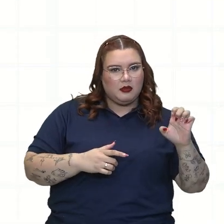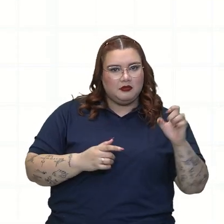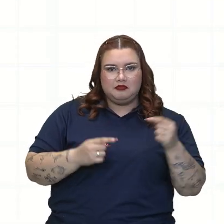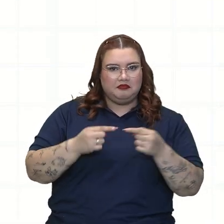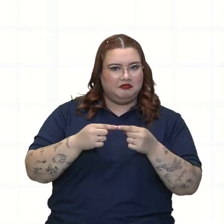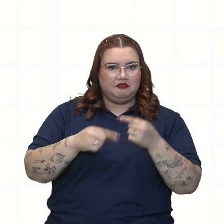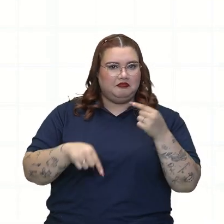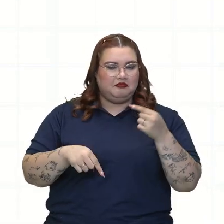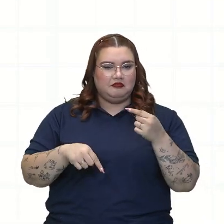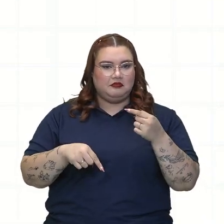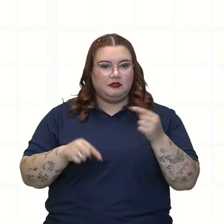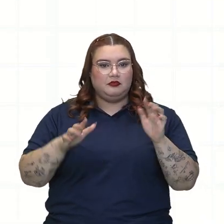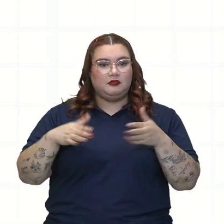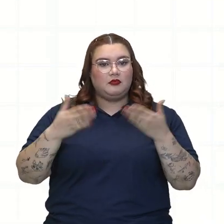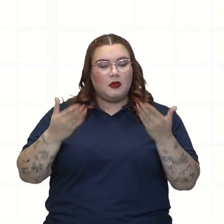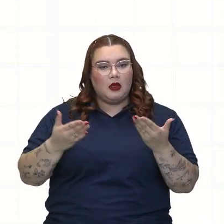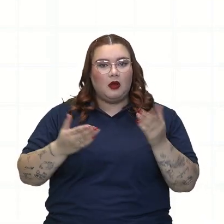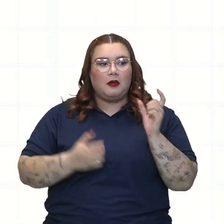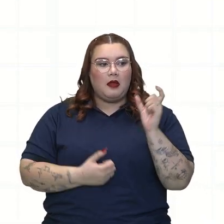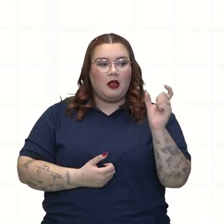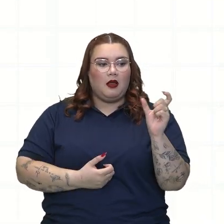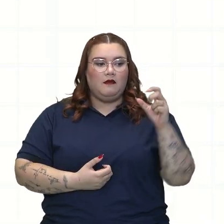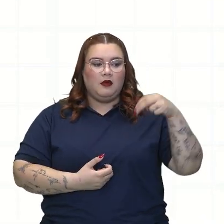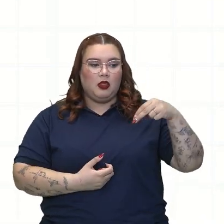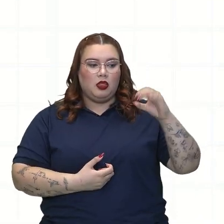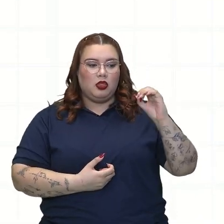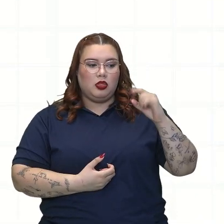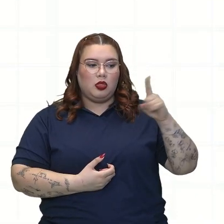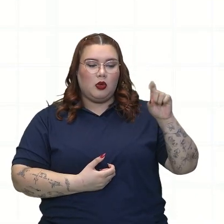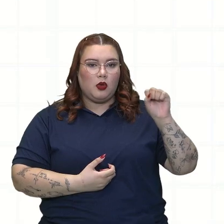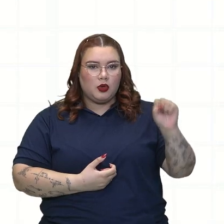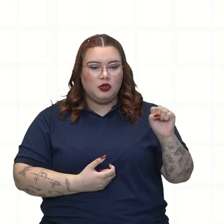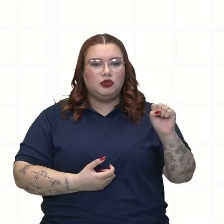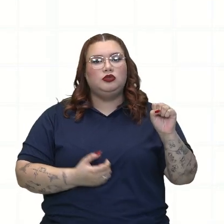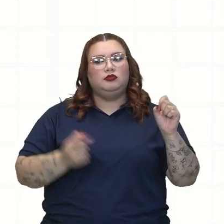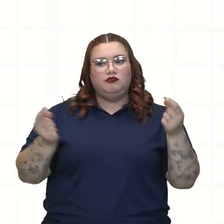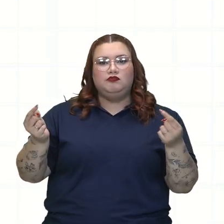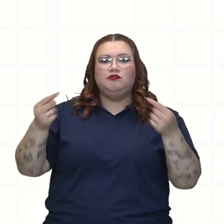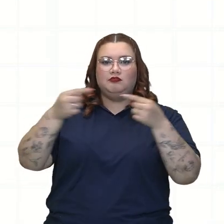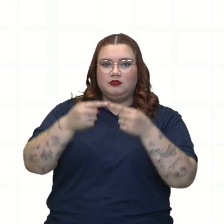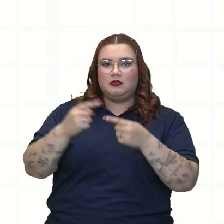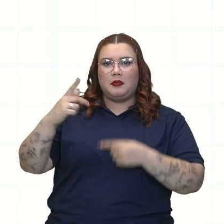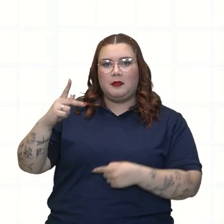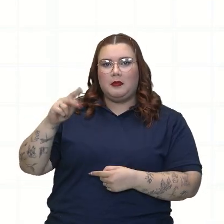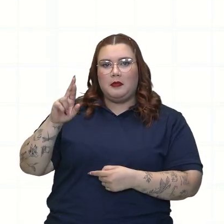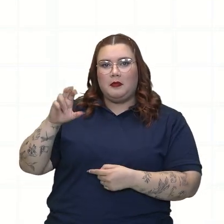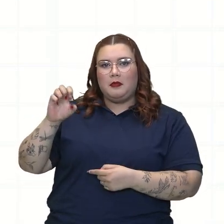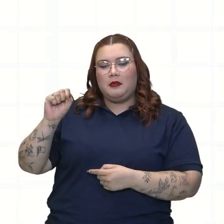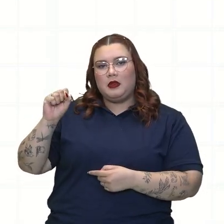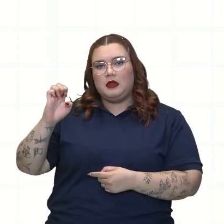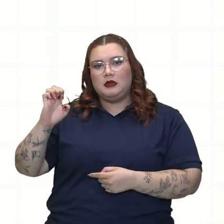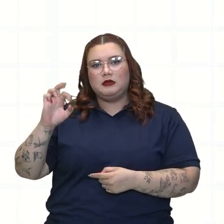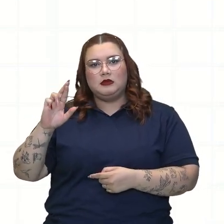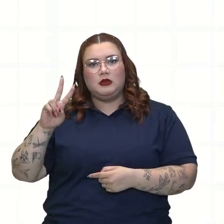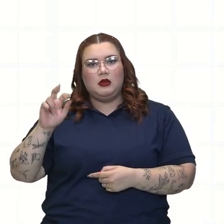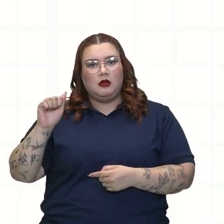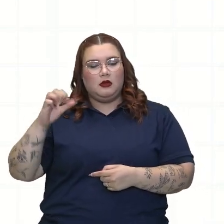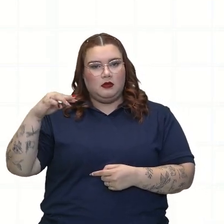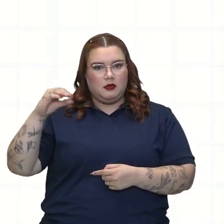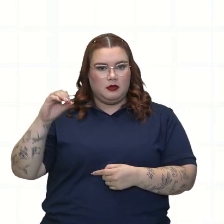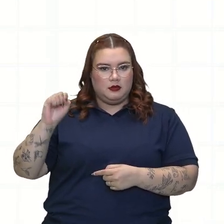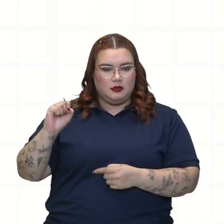não. Eu digo sempre o quê? Nós. Nós preservamos. Então, embora não